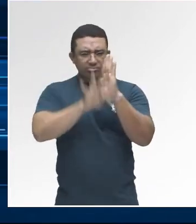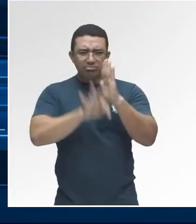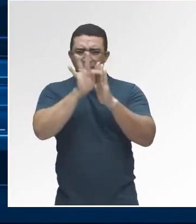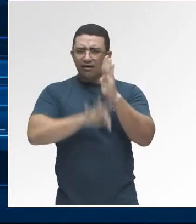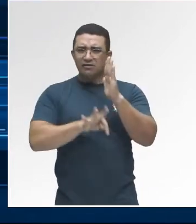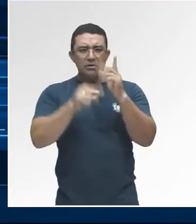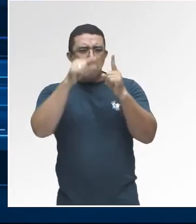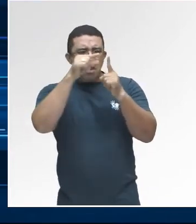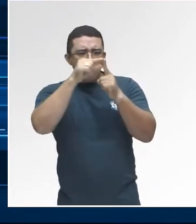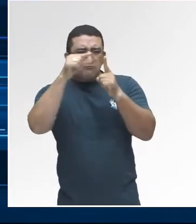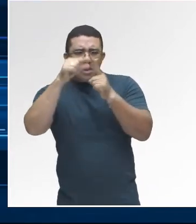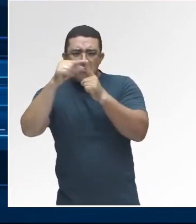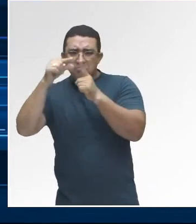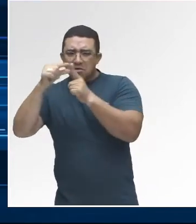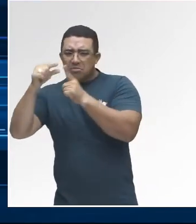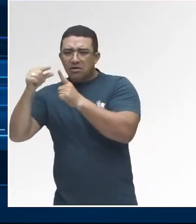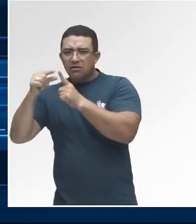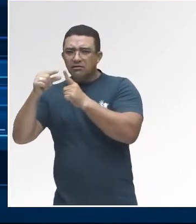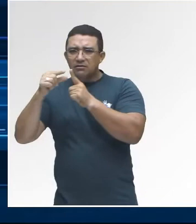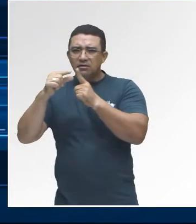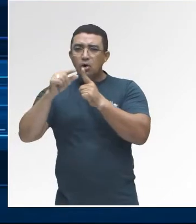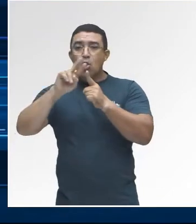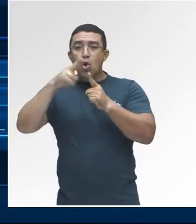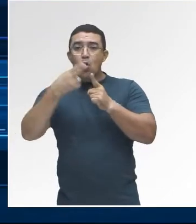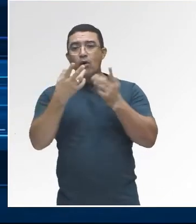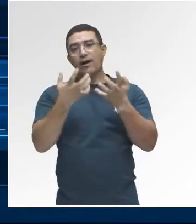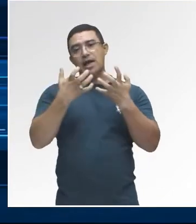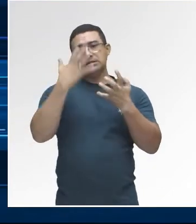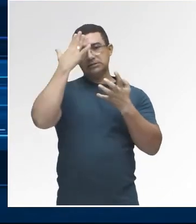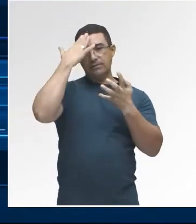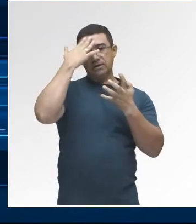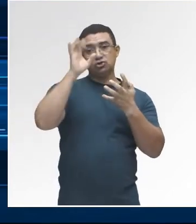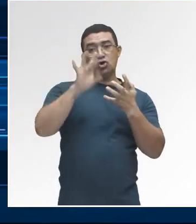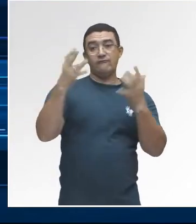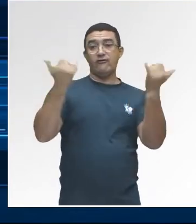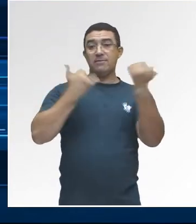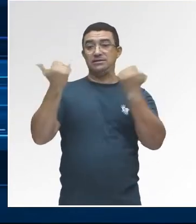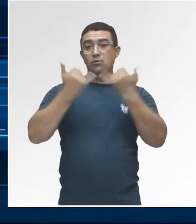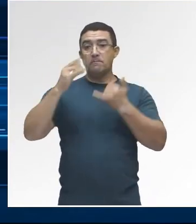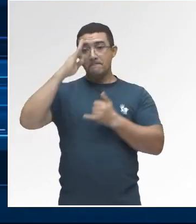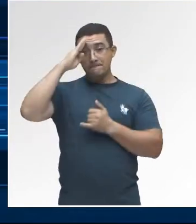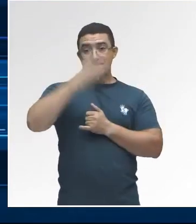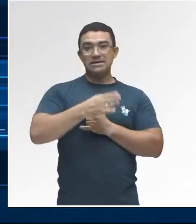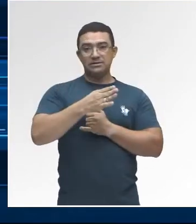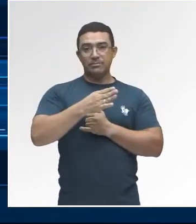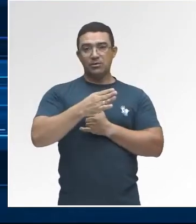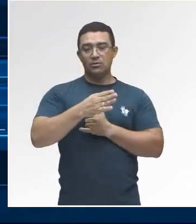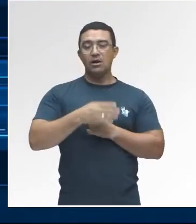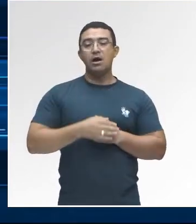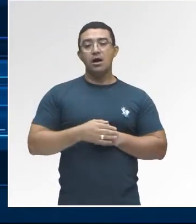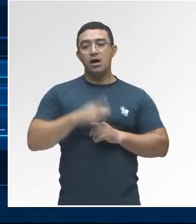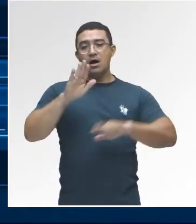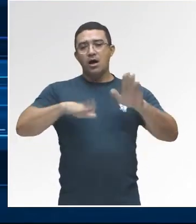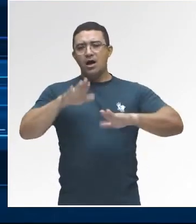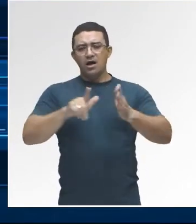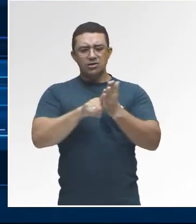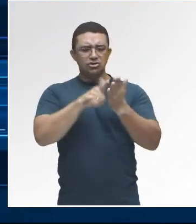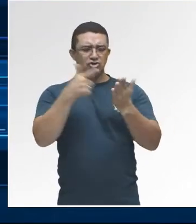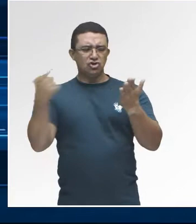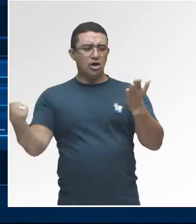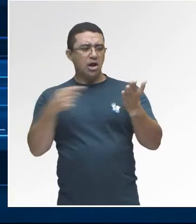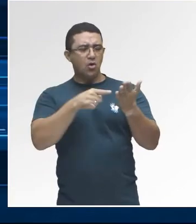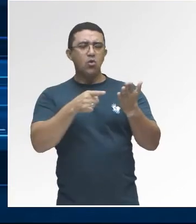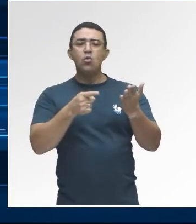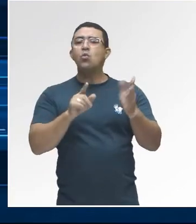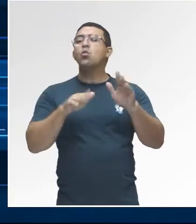por palavra? Ou você quer só saber uma informação, por exemplo, você pega o jornal e quer saber o time que ganhou